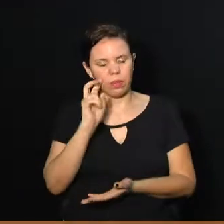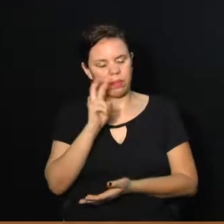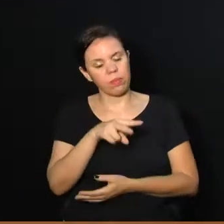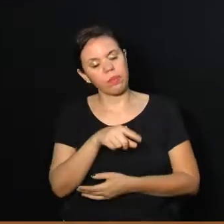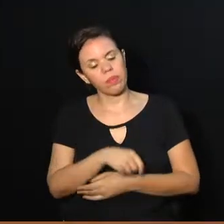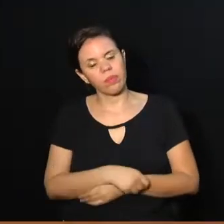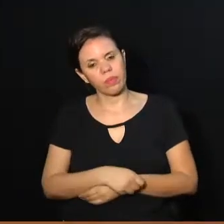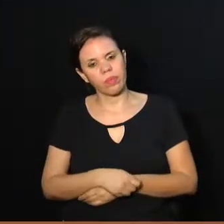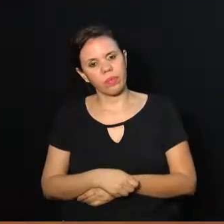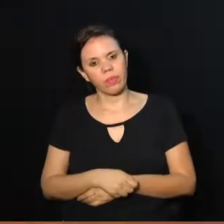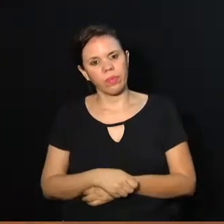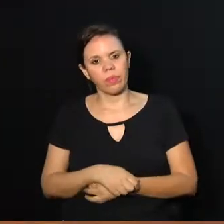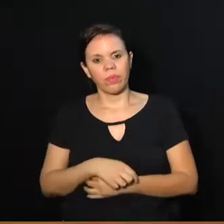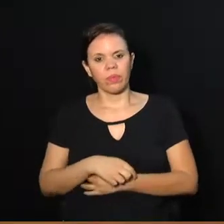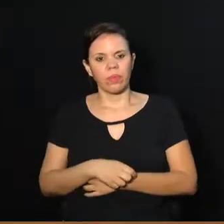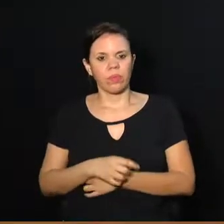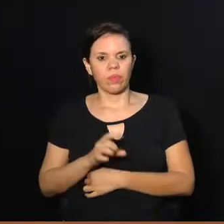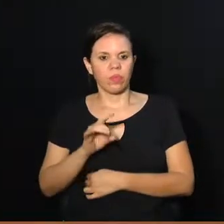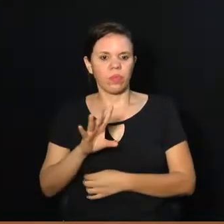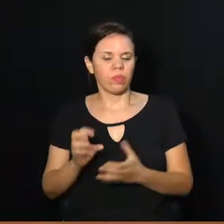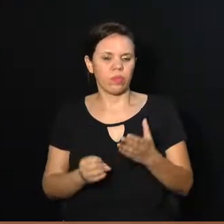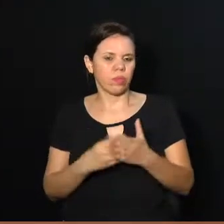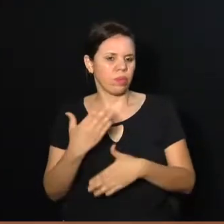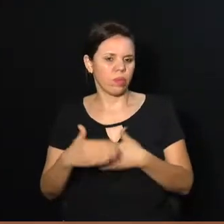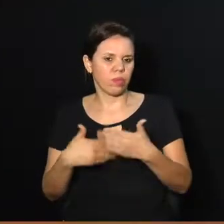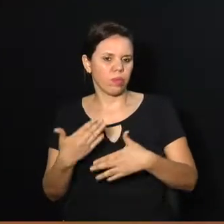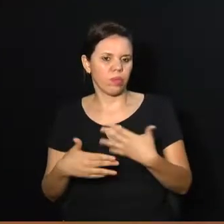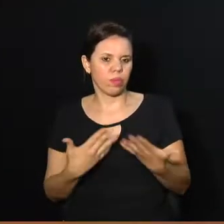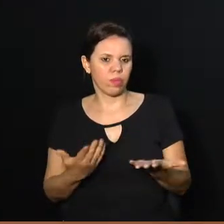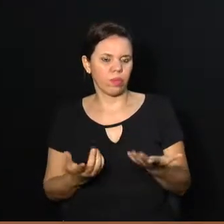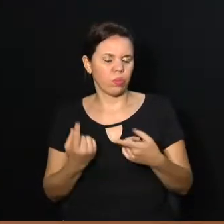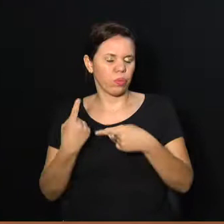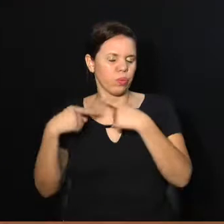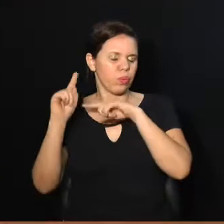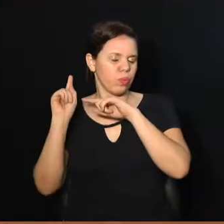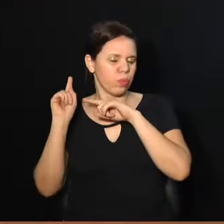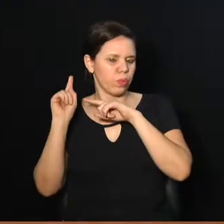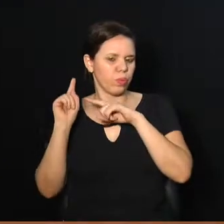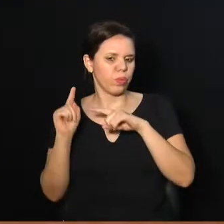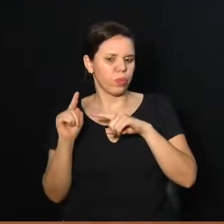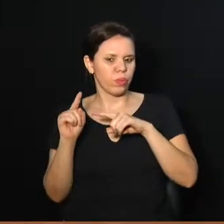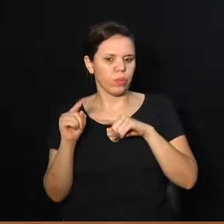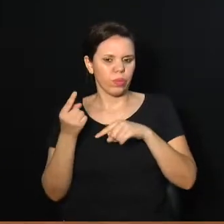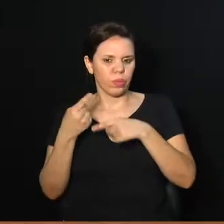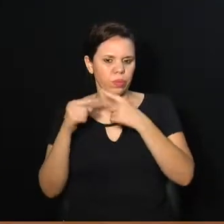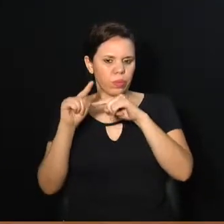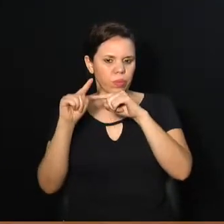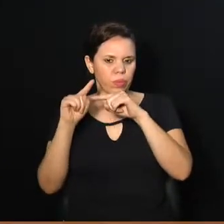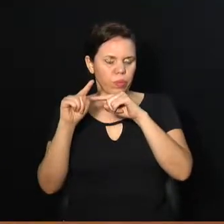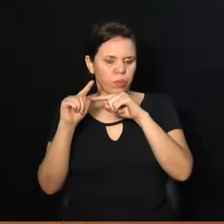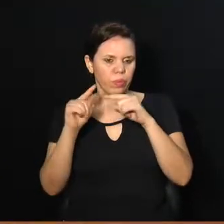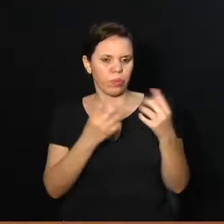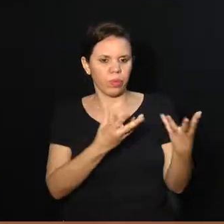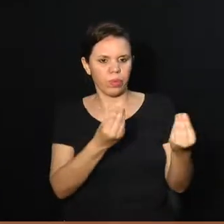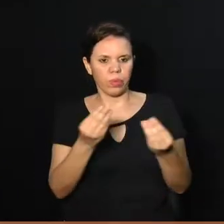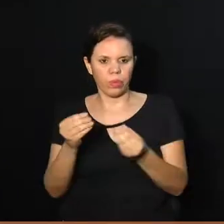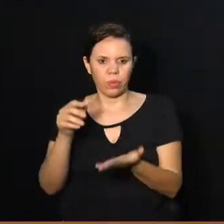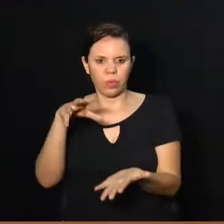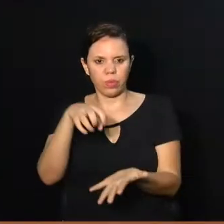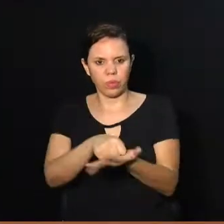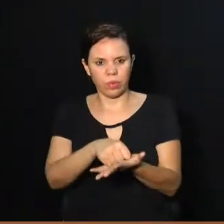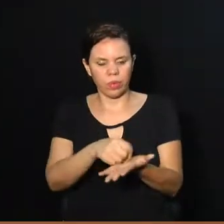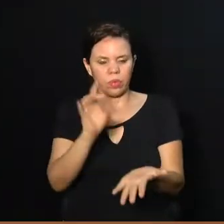que não vem surtindo muito sucesso muitos dos encaminhamentos que